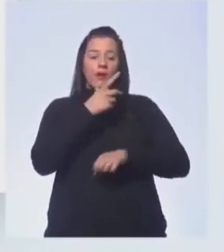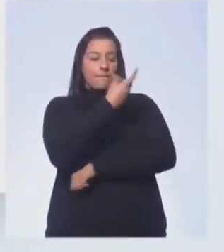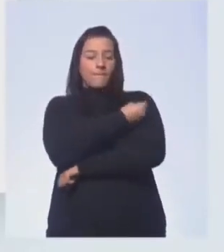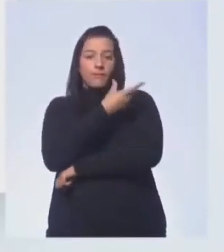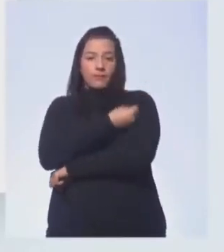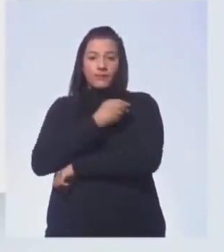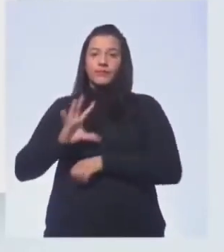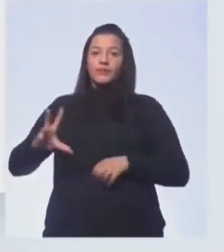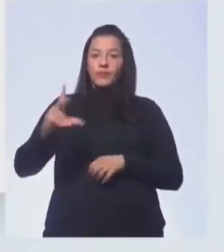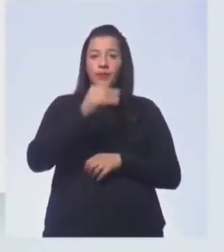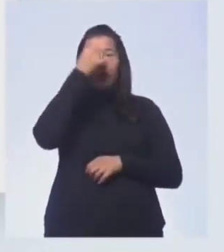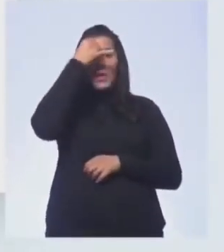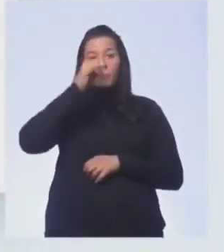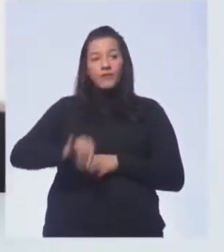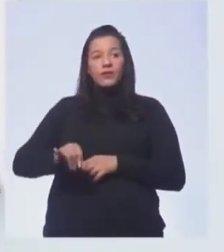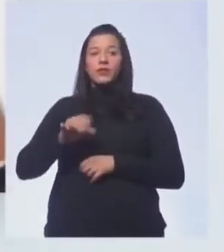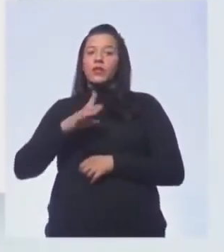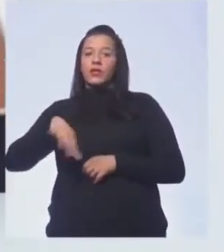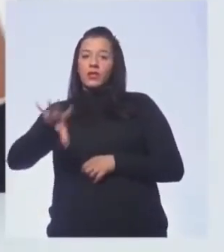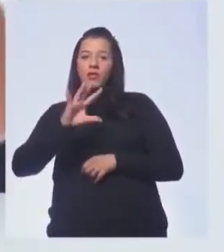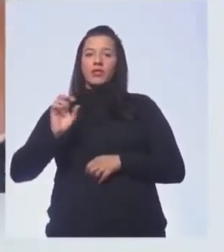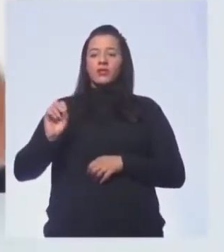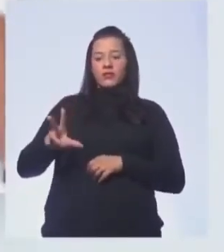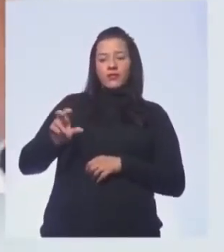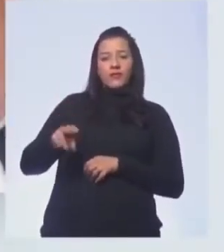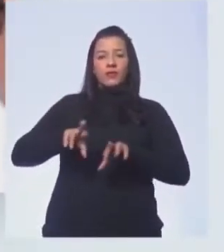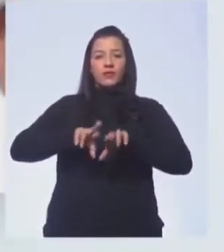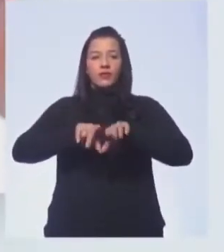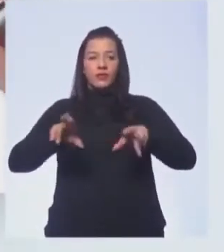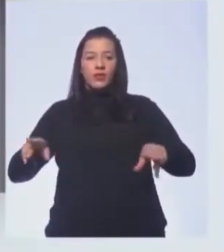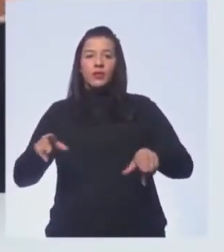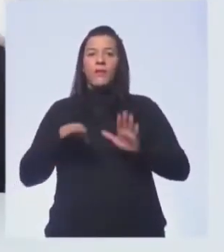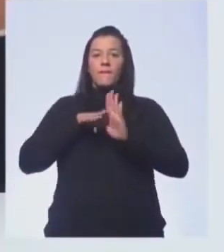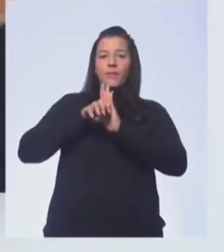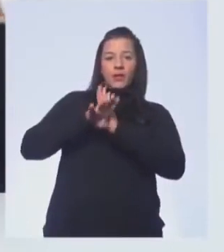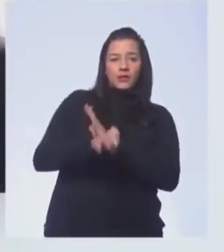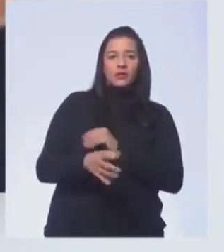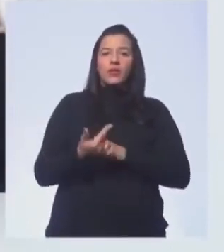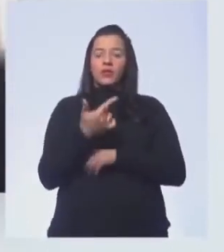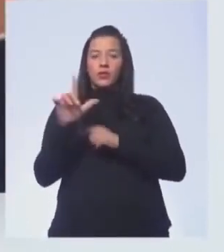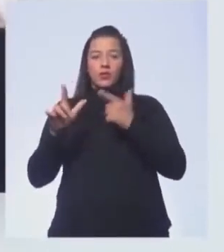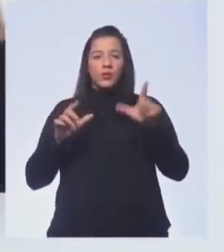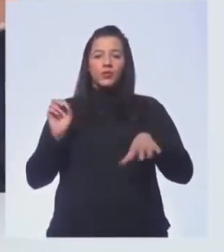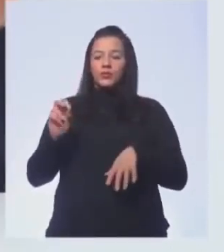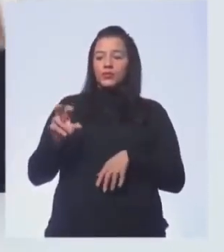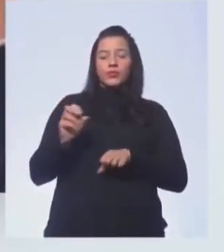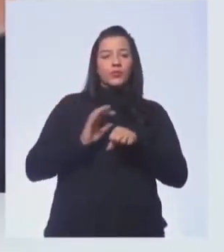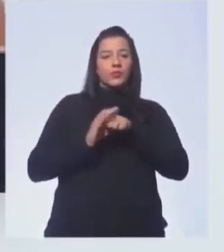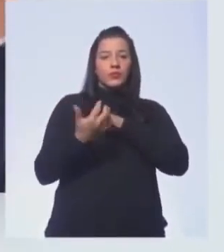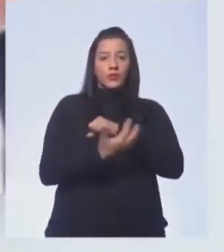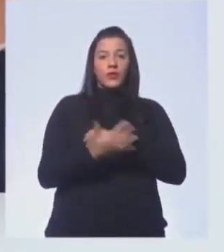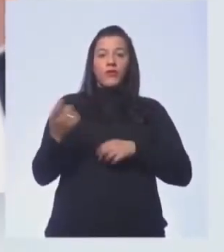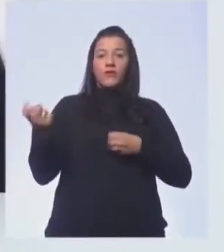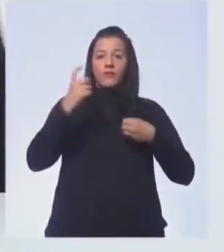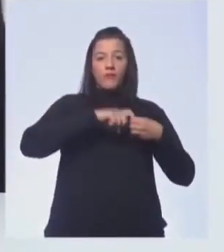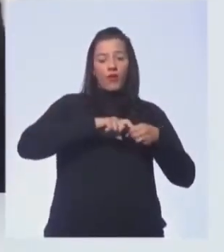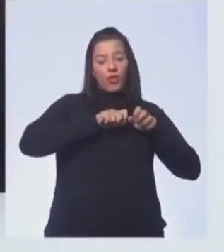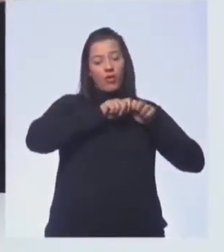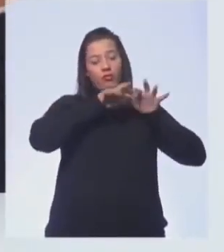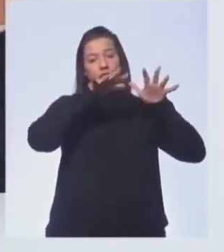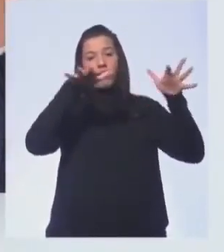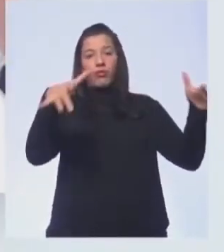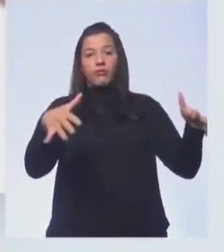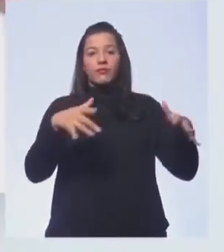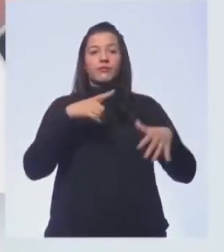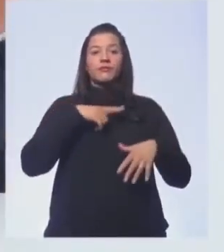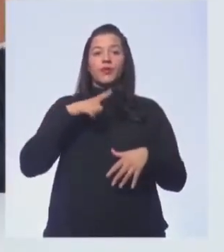vacinal evita que aqueles patógenos causadores de doenças como bactérias e o vírus da Covid-19 voltem a se propagar nos